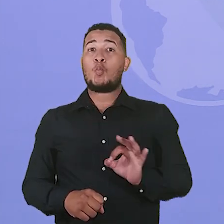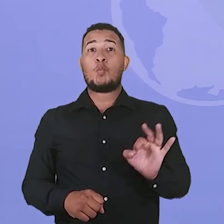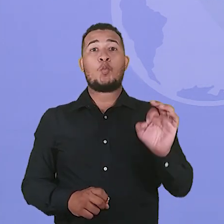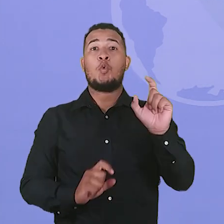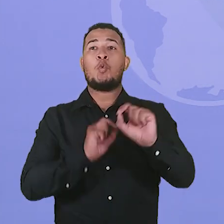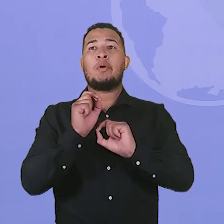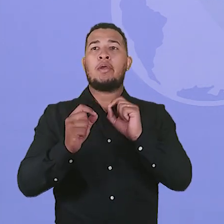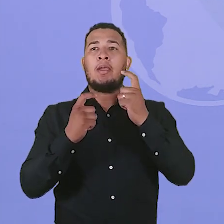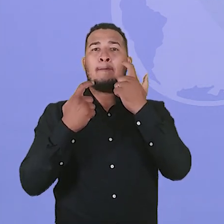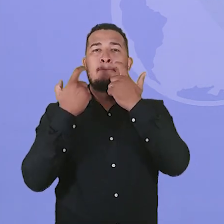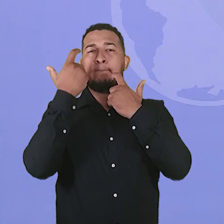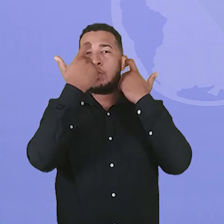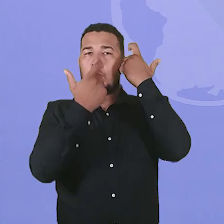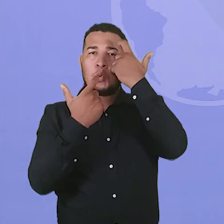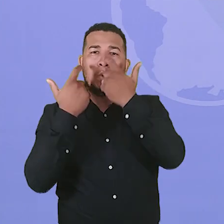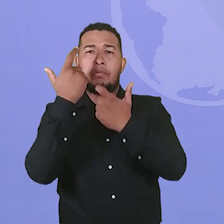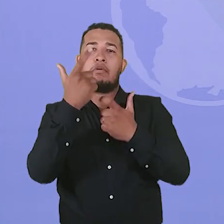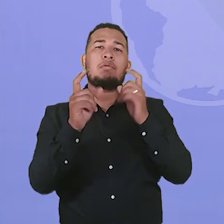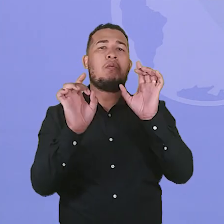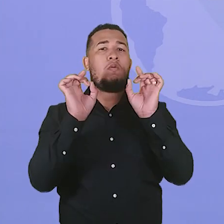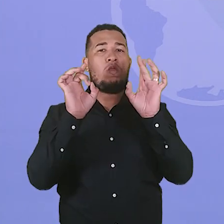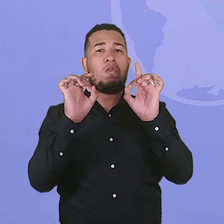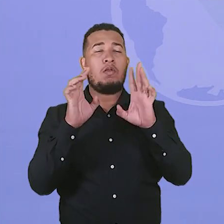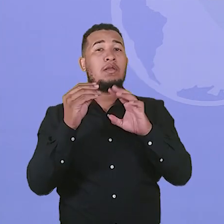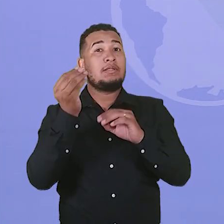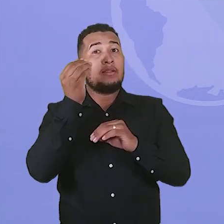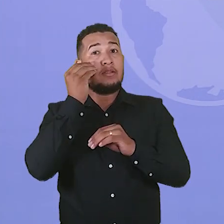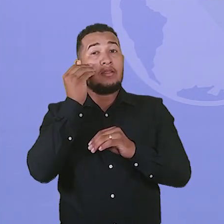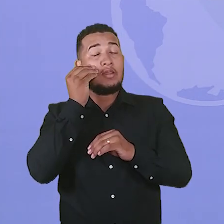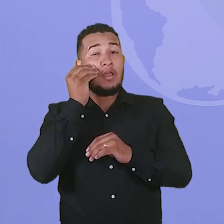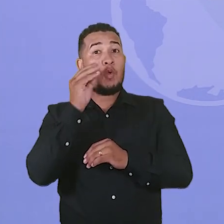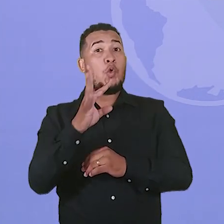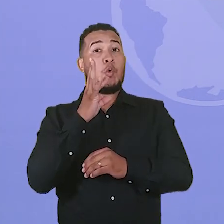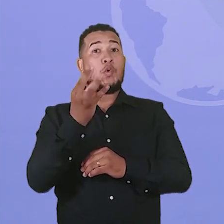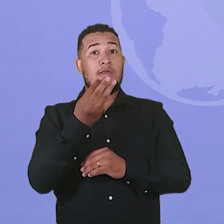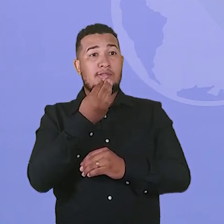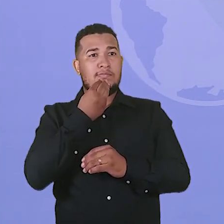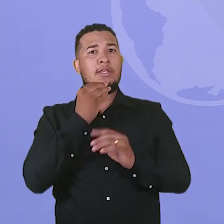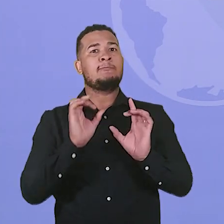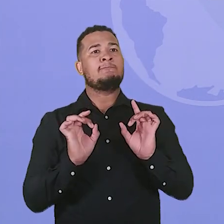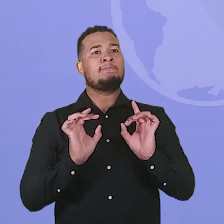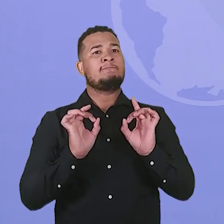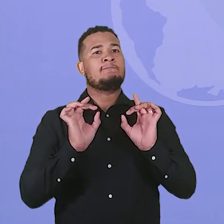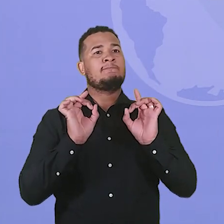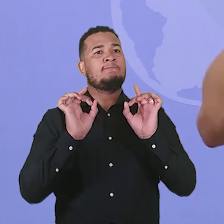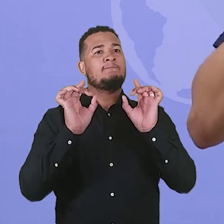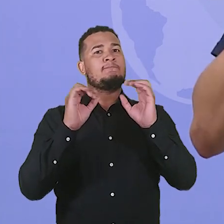a preocupação de desenvolver um conhecimento